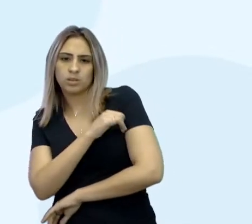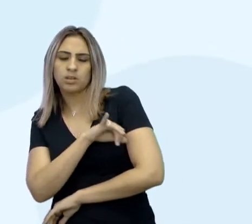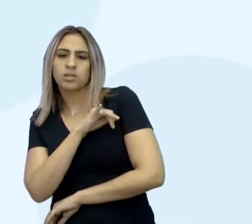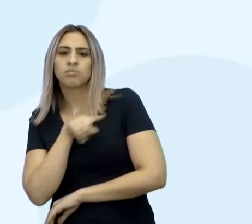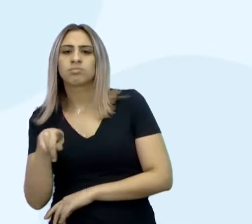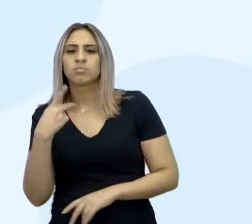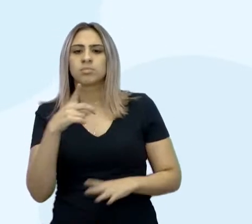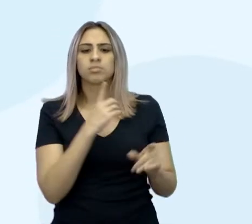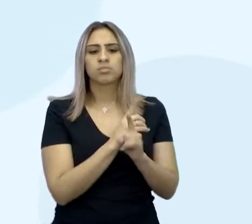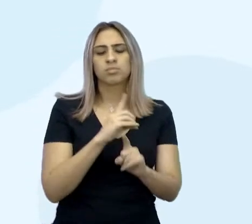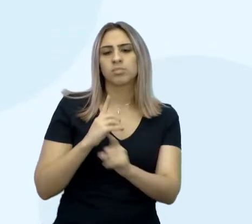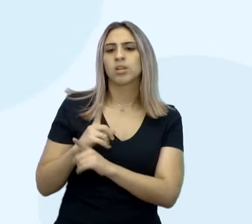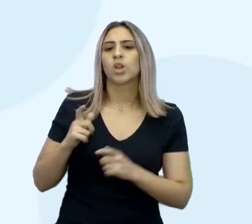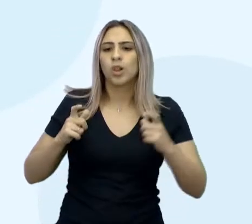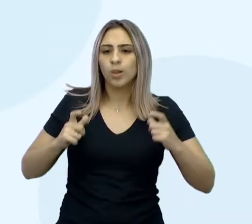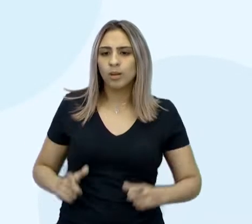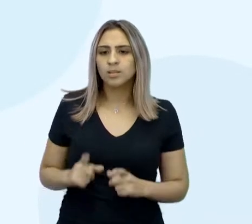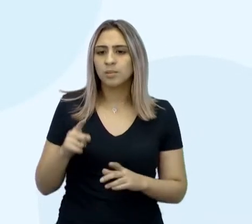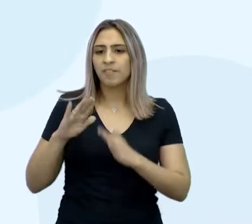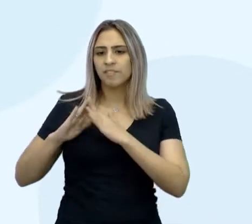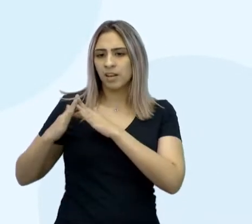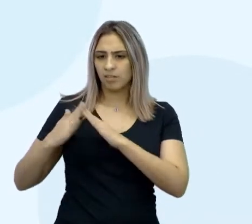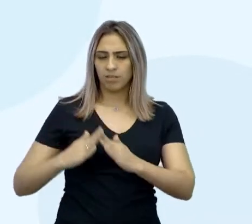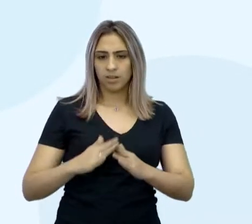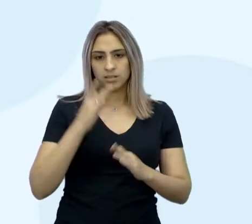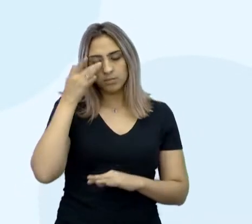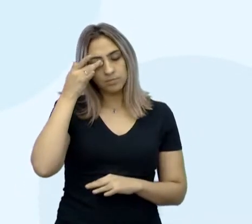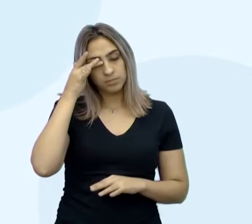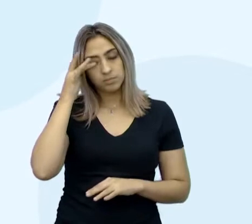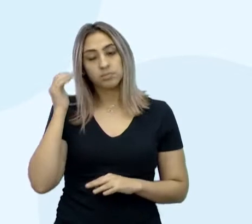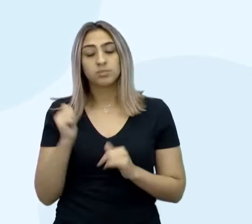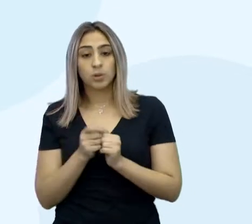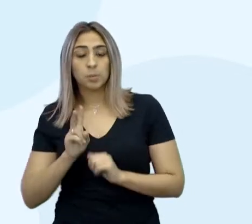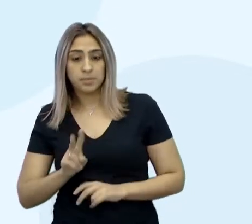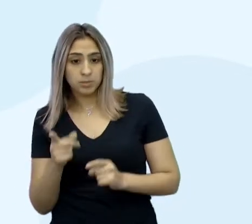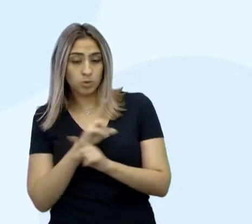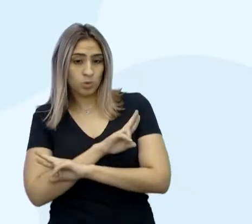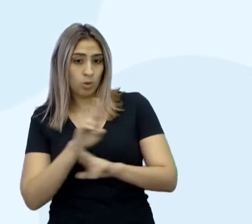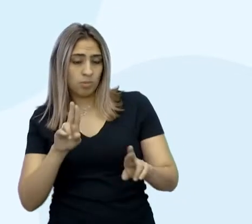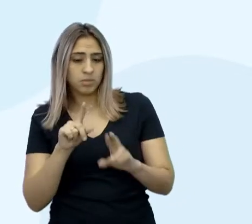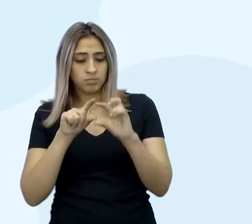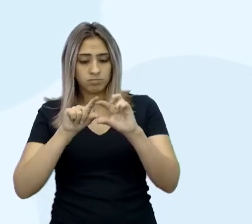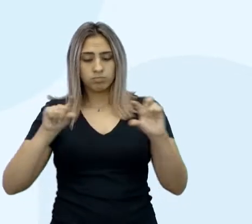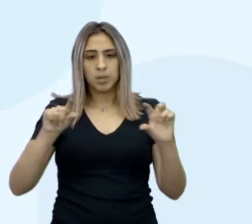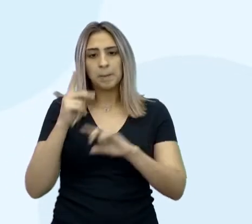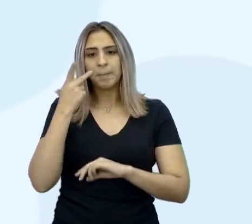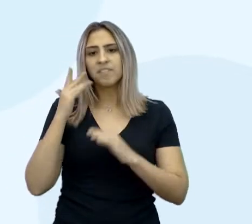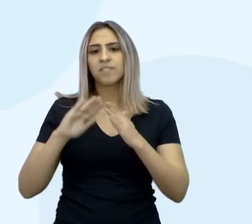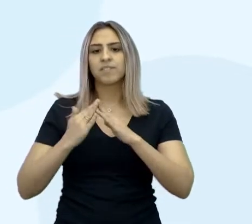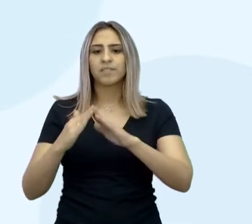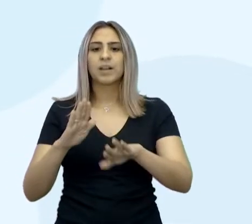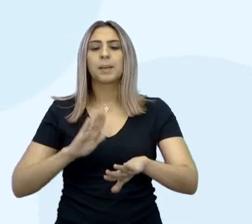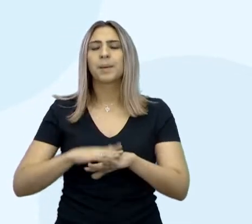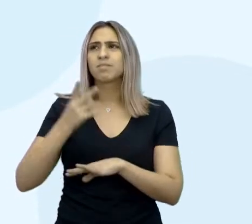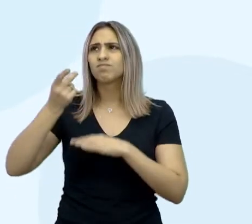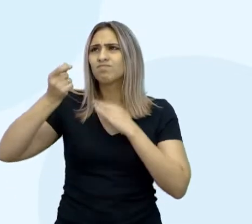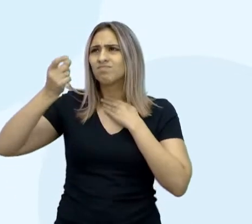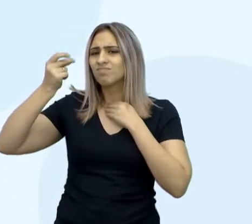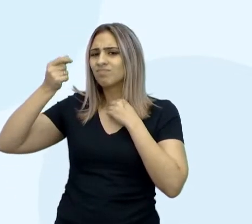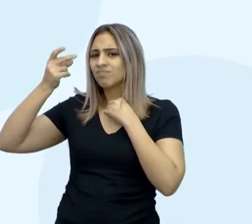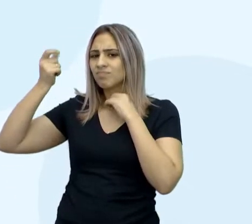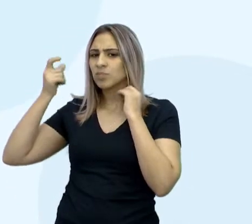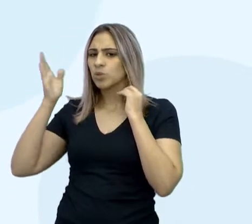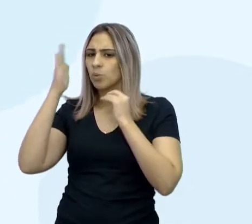em suas encostas localiza-se uma favela com o mesmo nome, destacada por ser a favela mais antiga